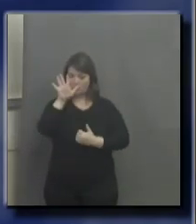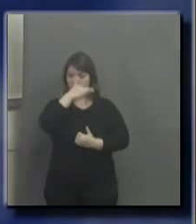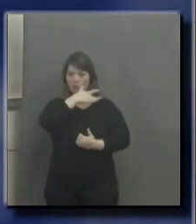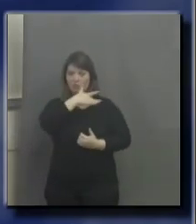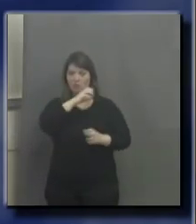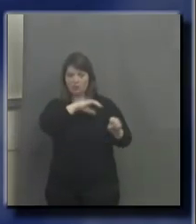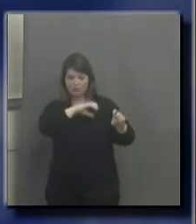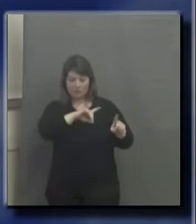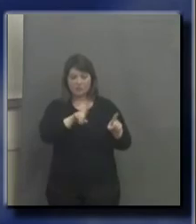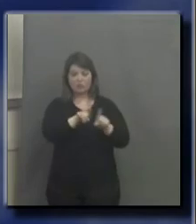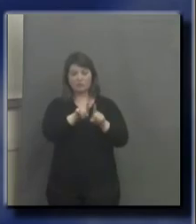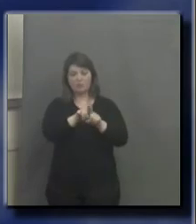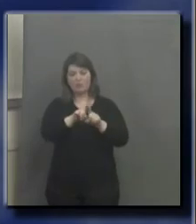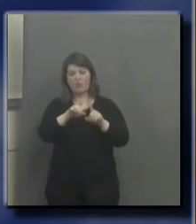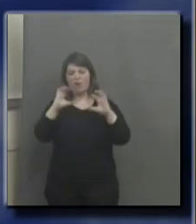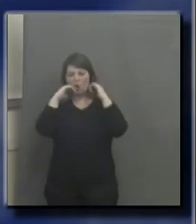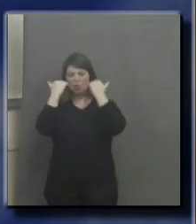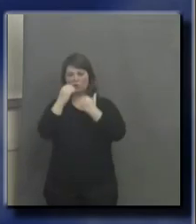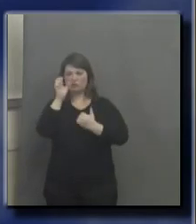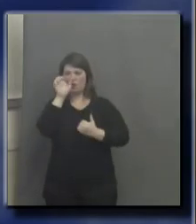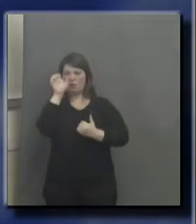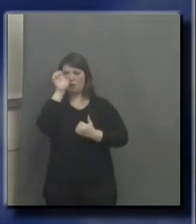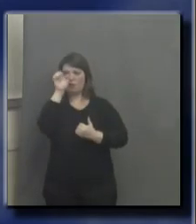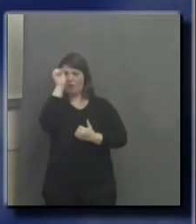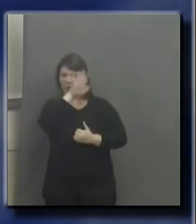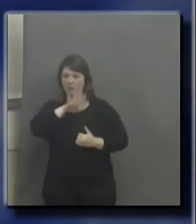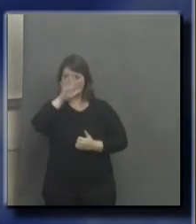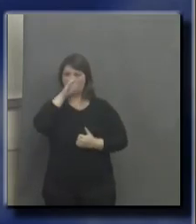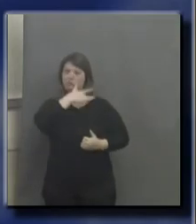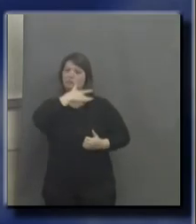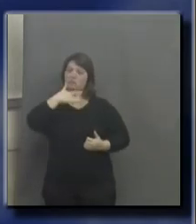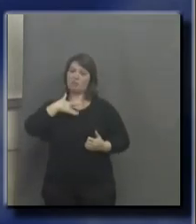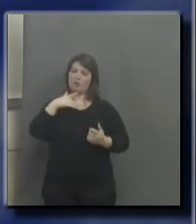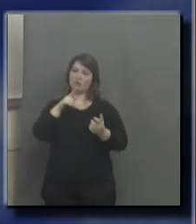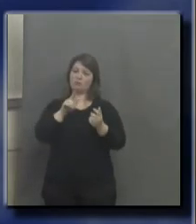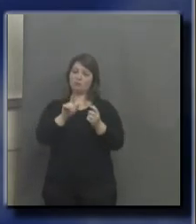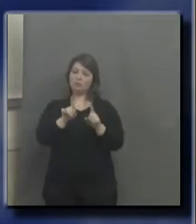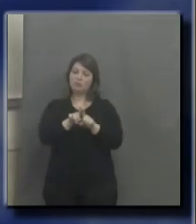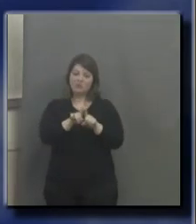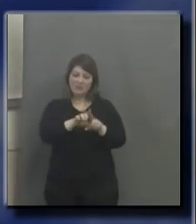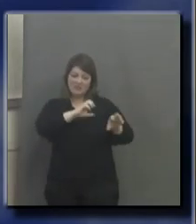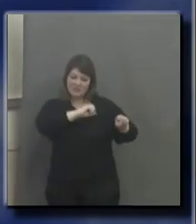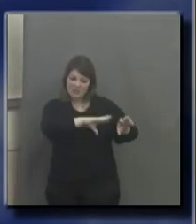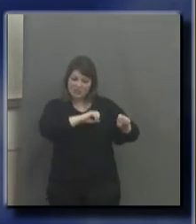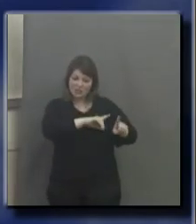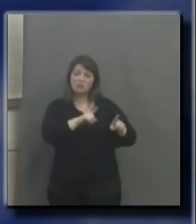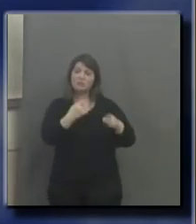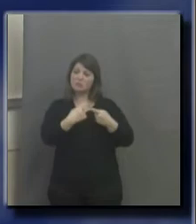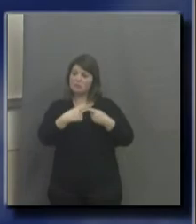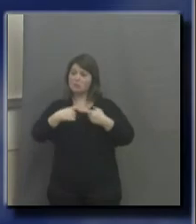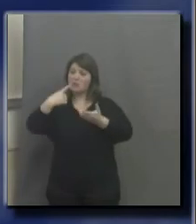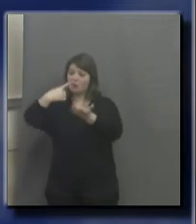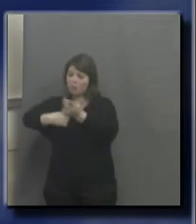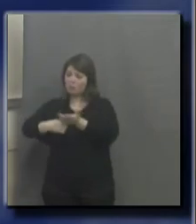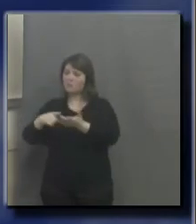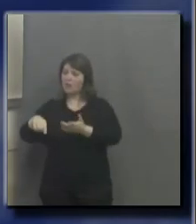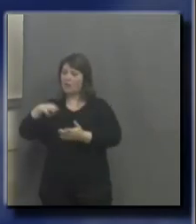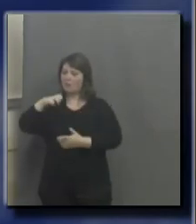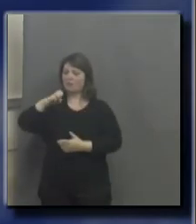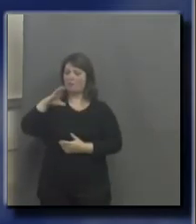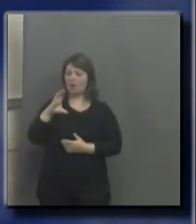de Saúde de que o parecer do Conselho Nacional de Saúde será considerado na decisão do